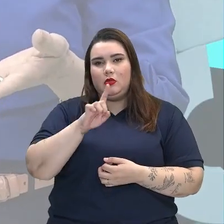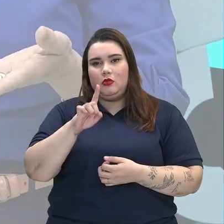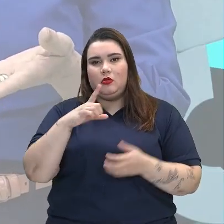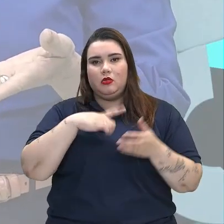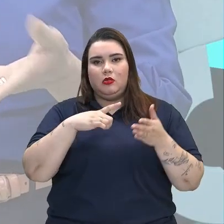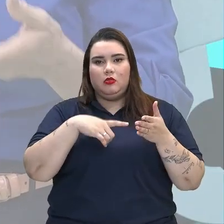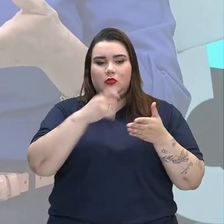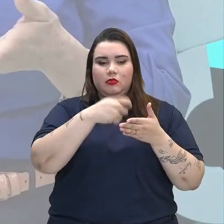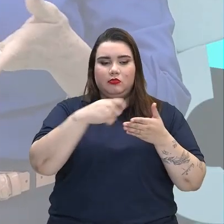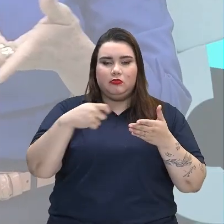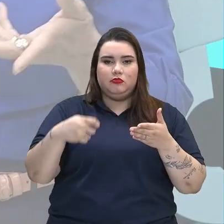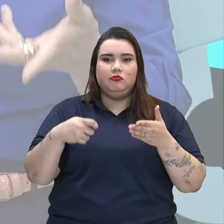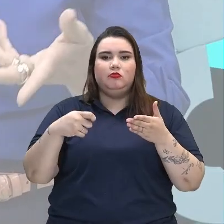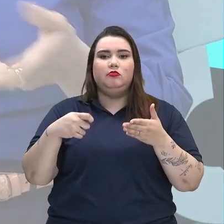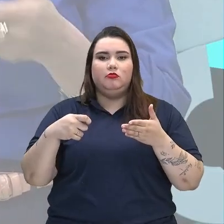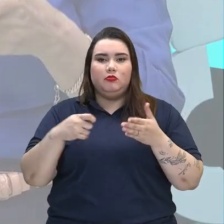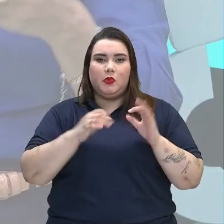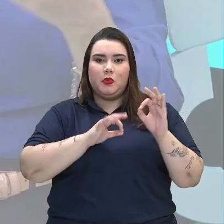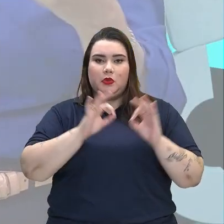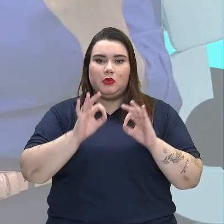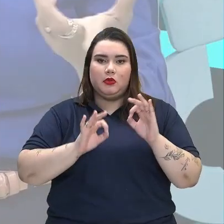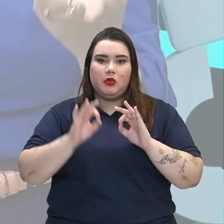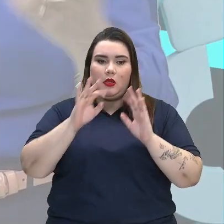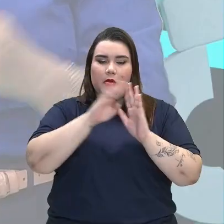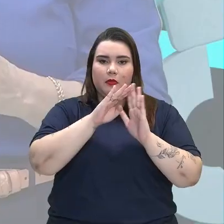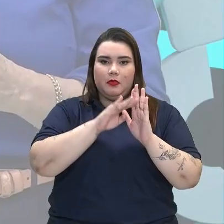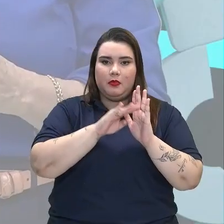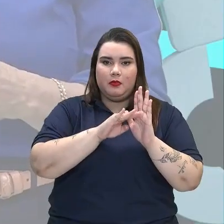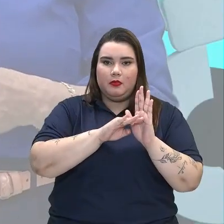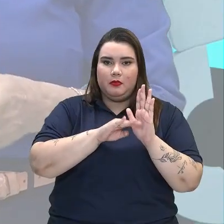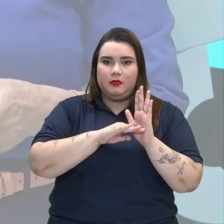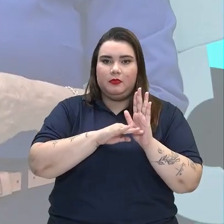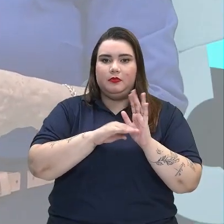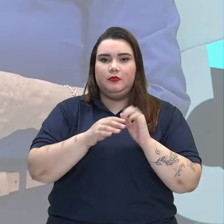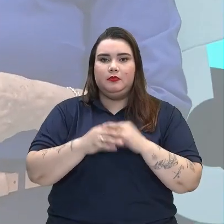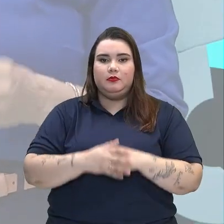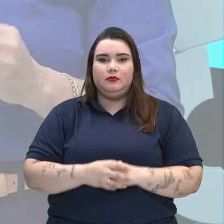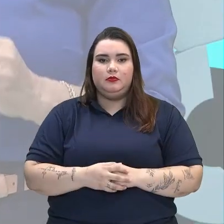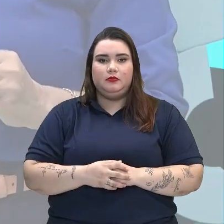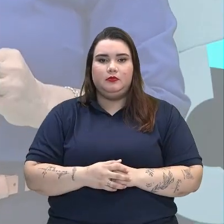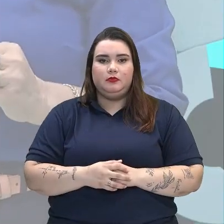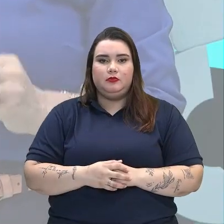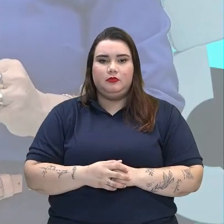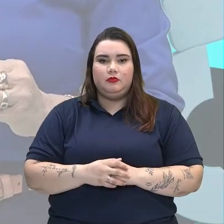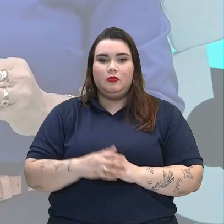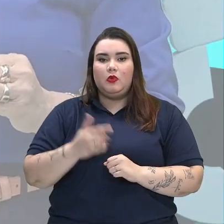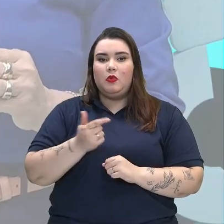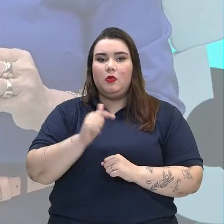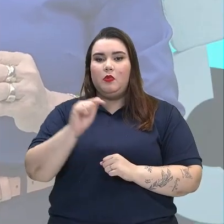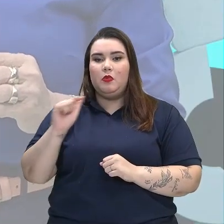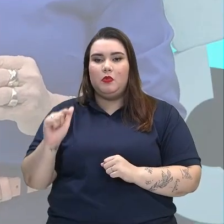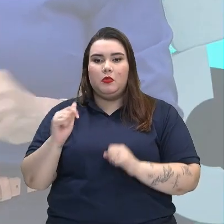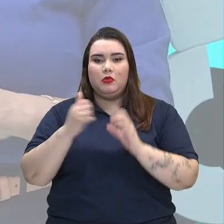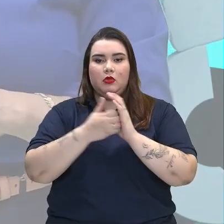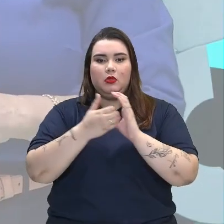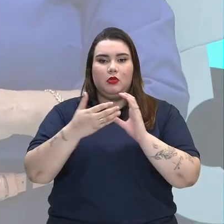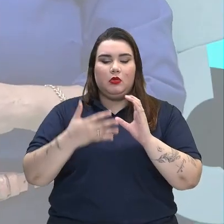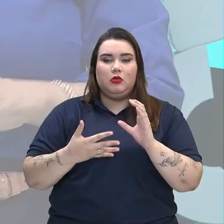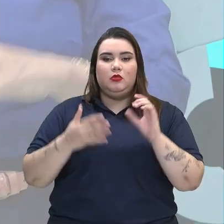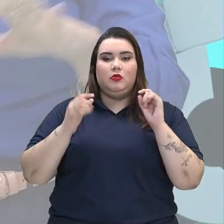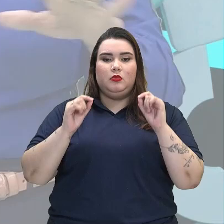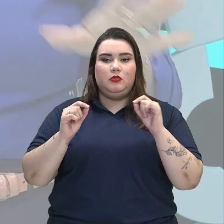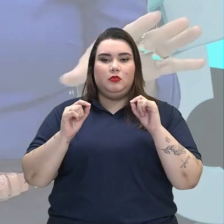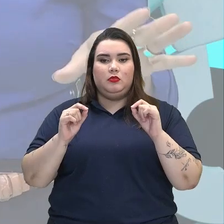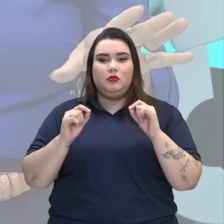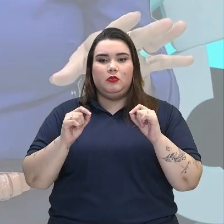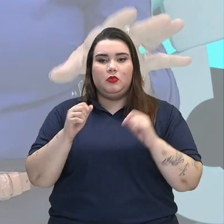são estruturadas, planejadas, pensadas. Um outro elemento importante que caracteriza,